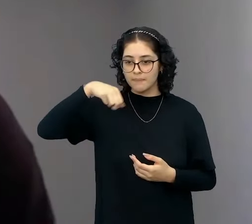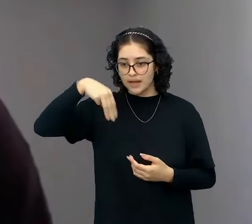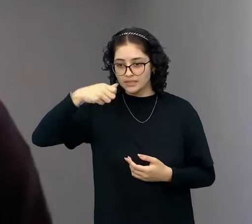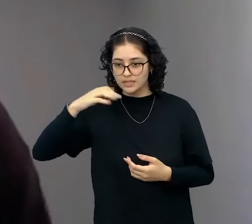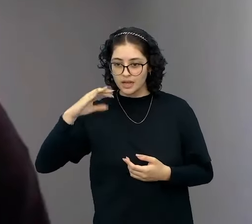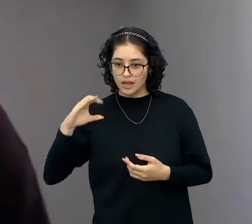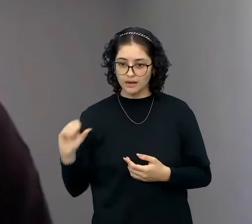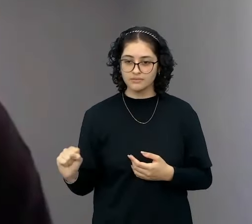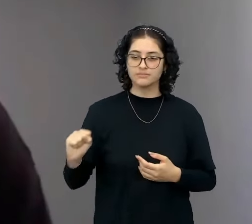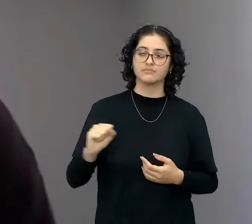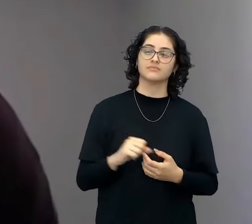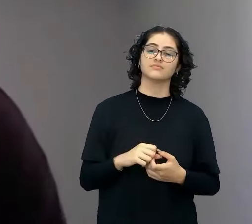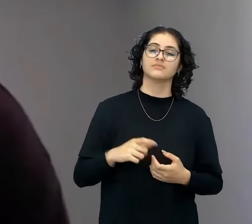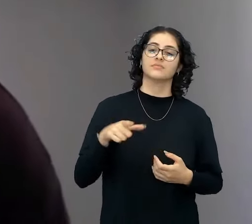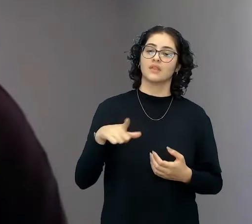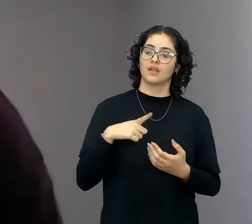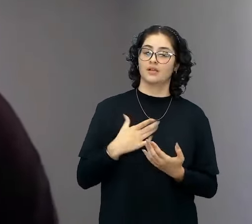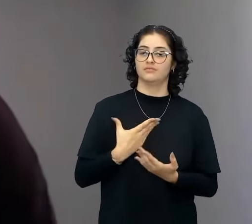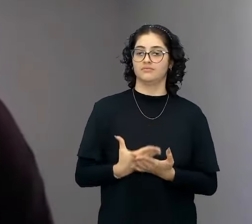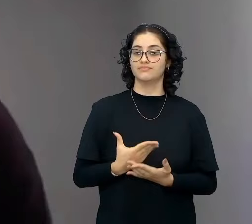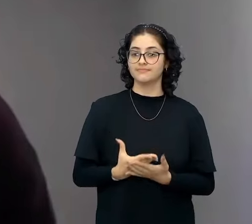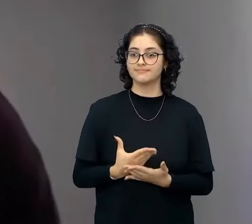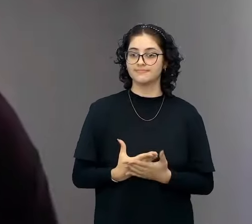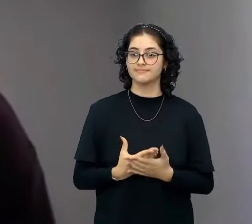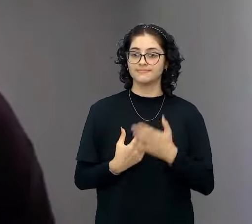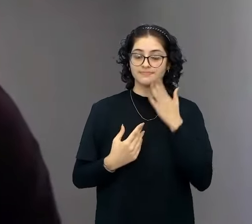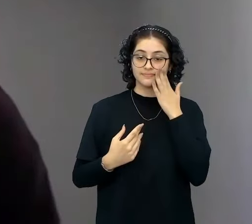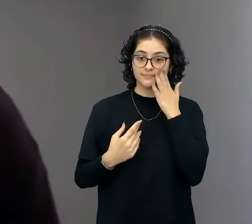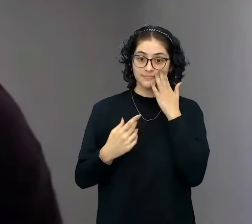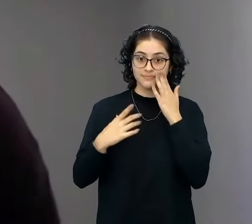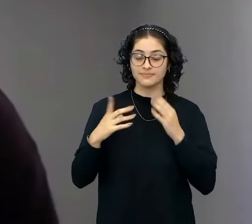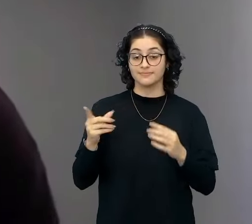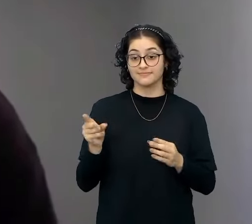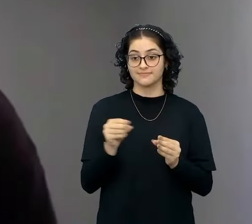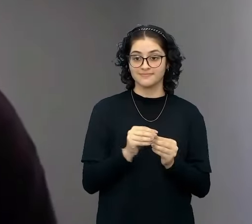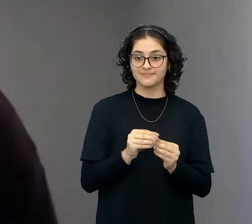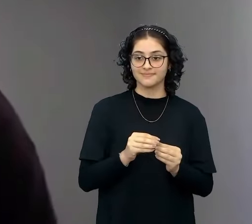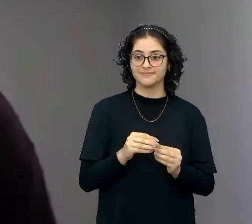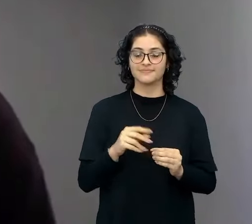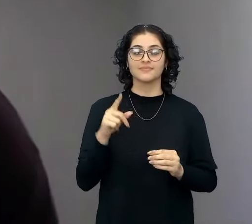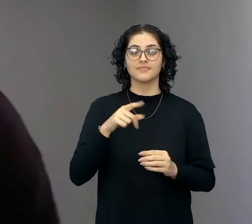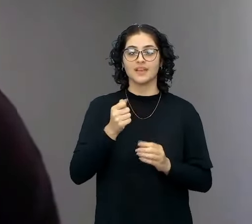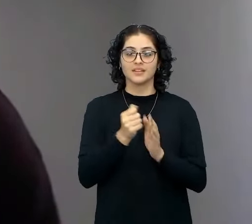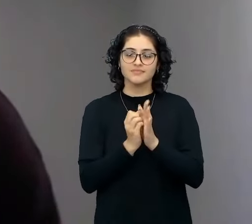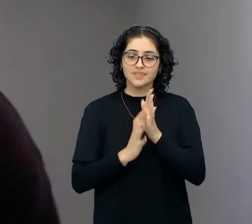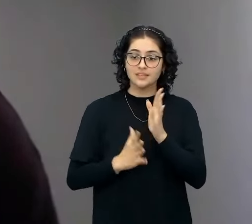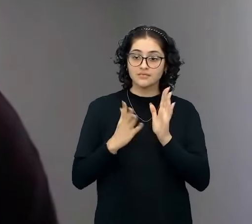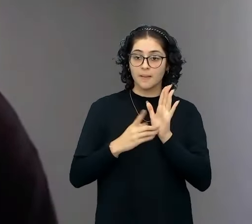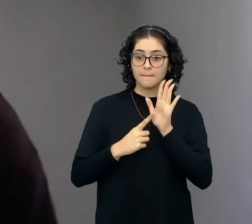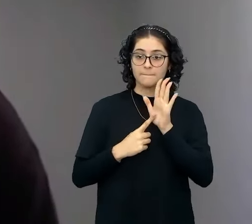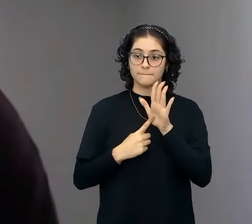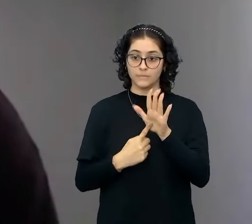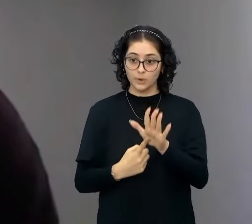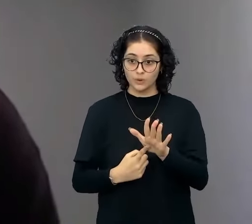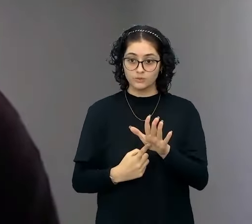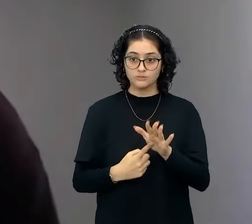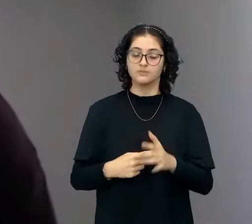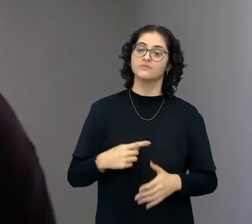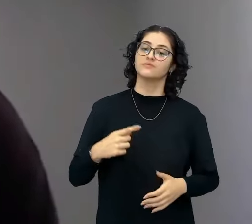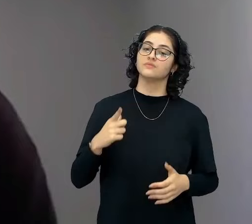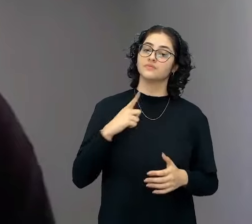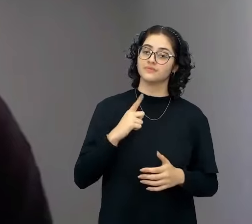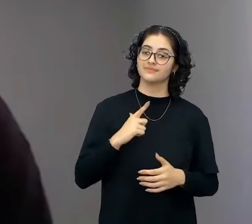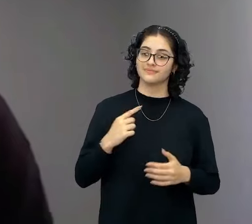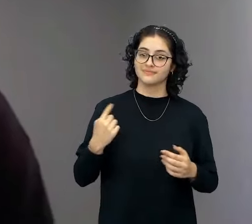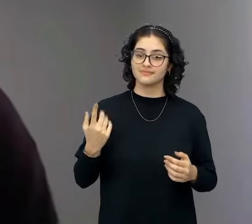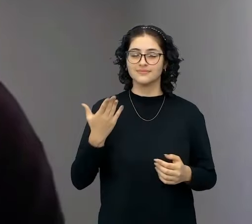para a gente como uma forma de estudos nossos, né? Olhando para atividades que já foram postas, né, na nossa rede,